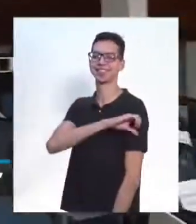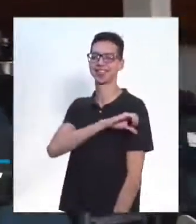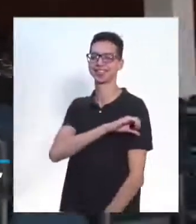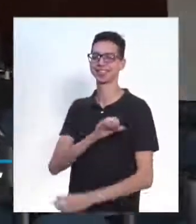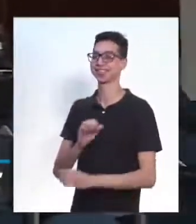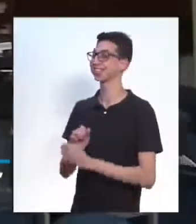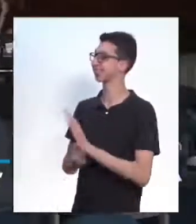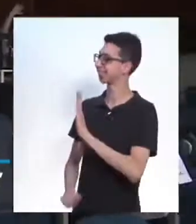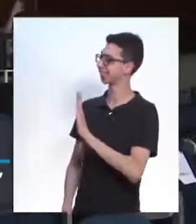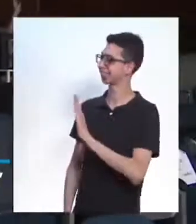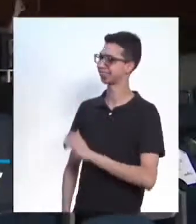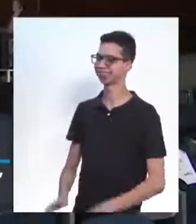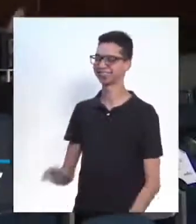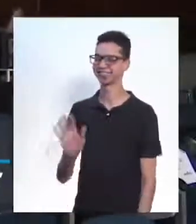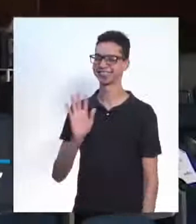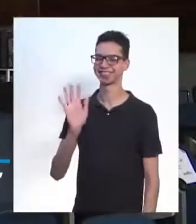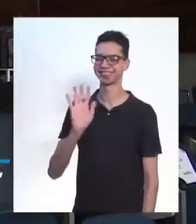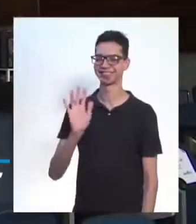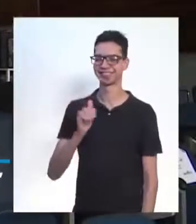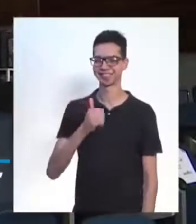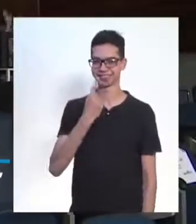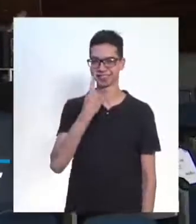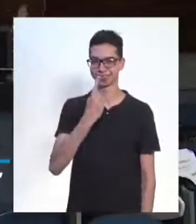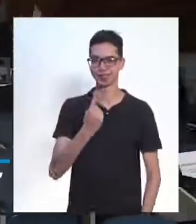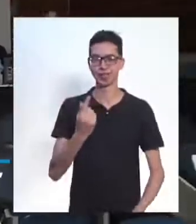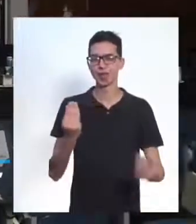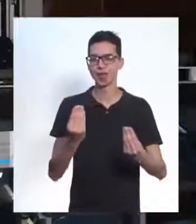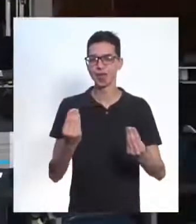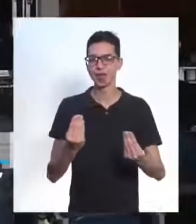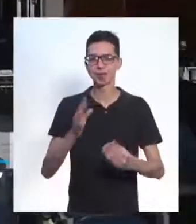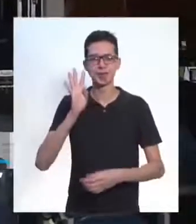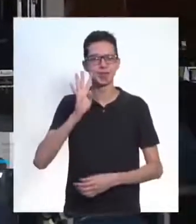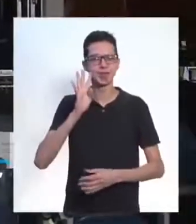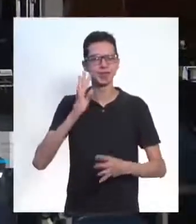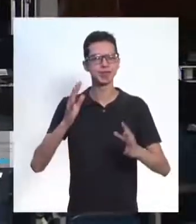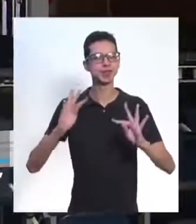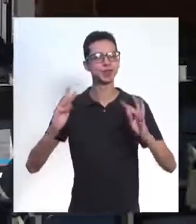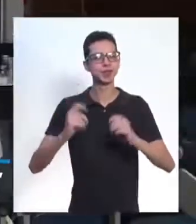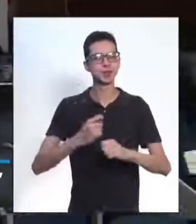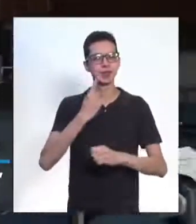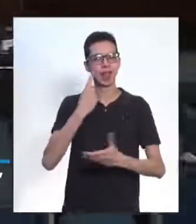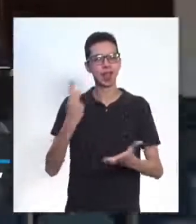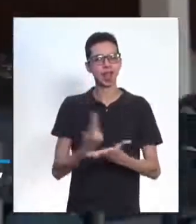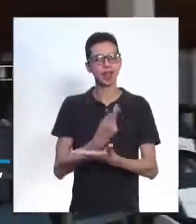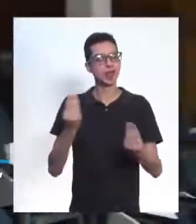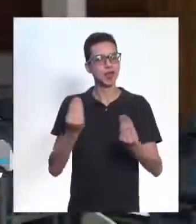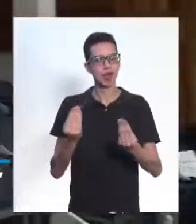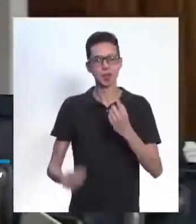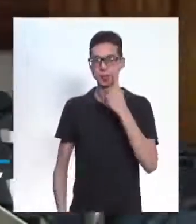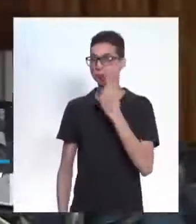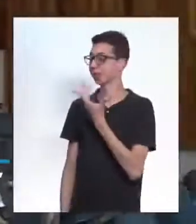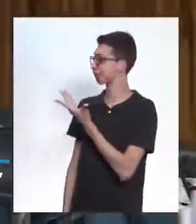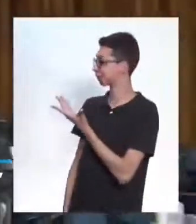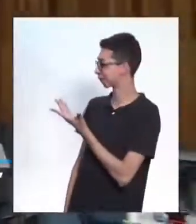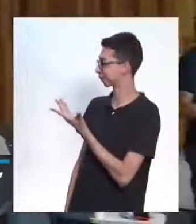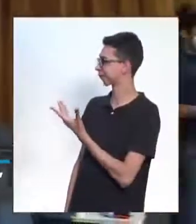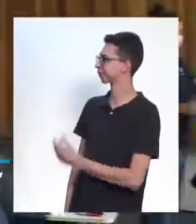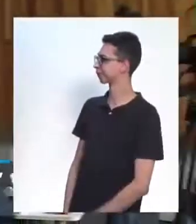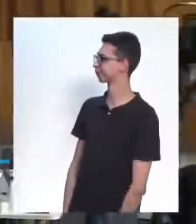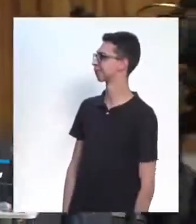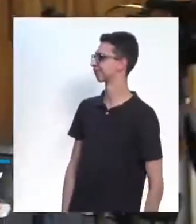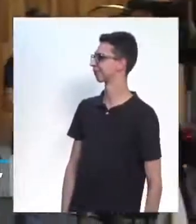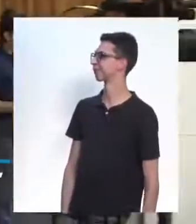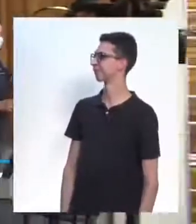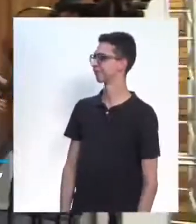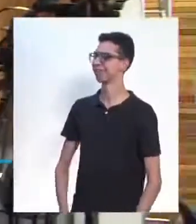incrível. Vocês estão vendo como é que rola tudo aqui? Às vezes pode acontecer de